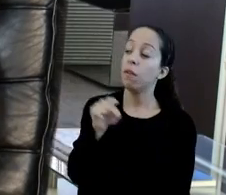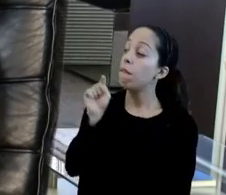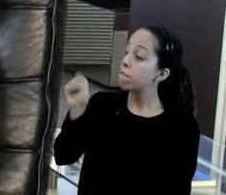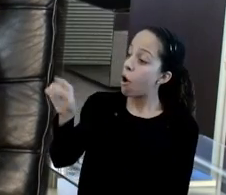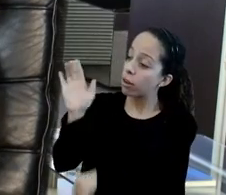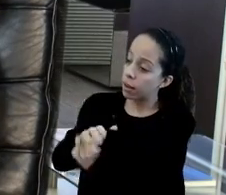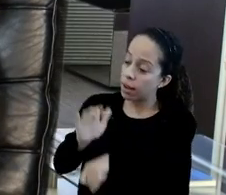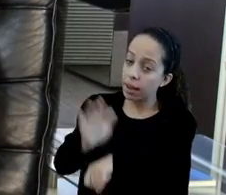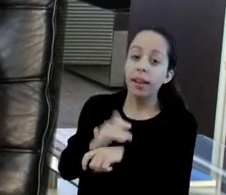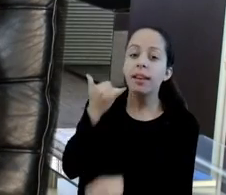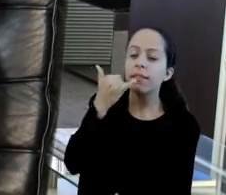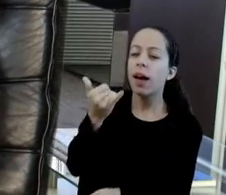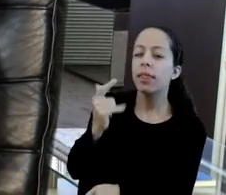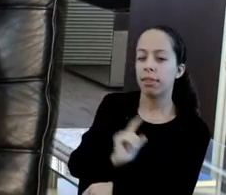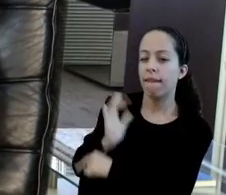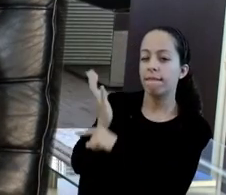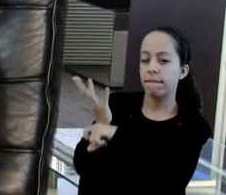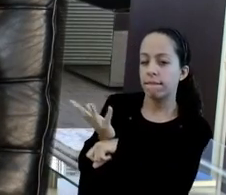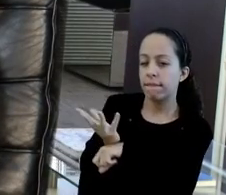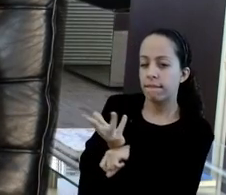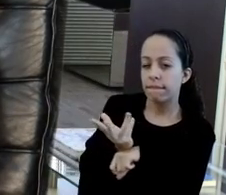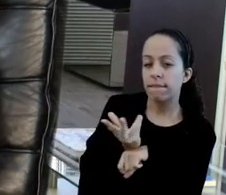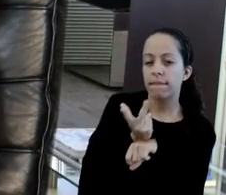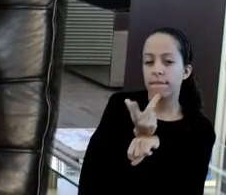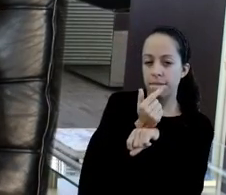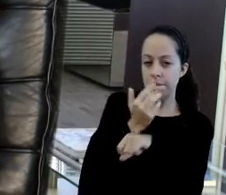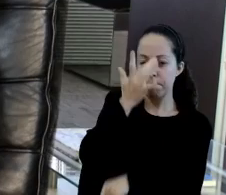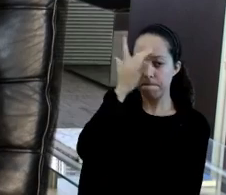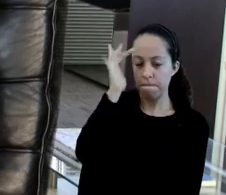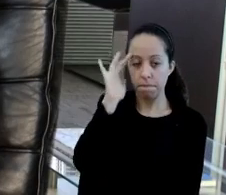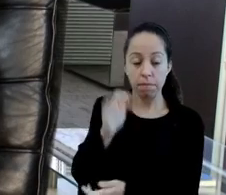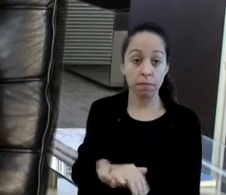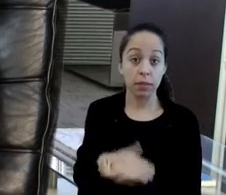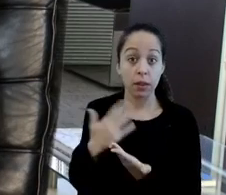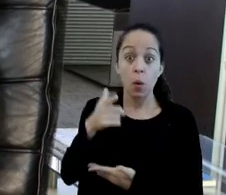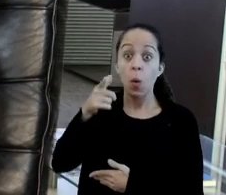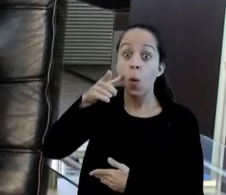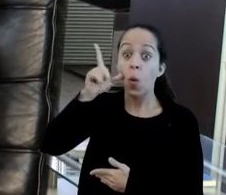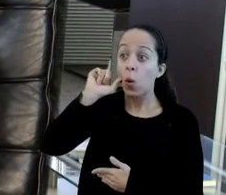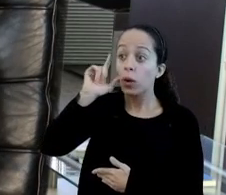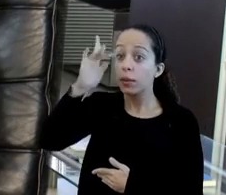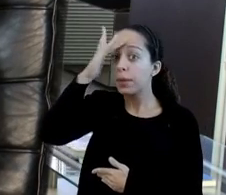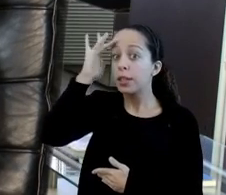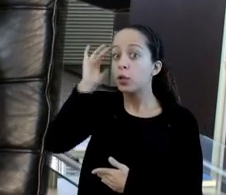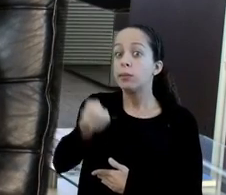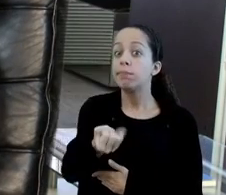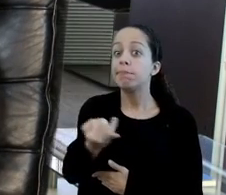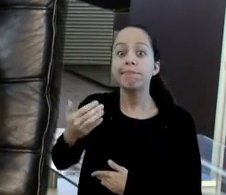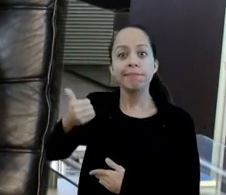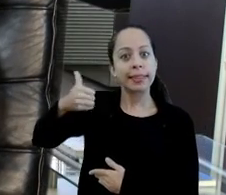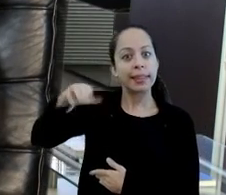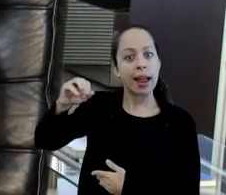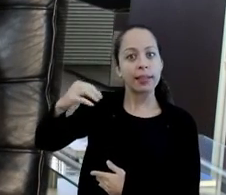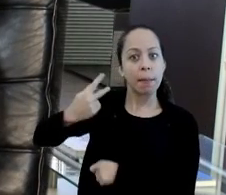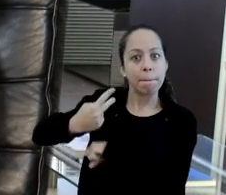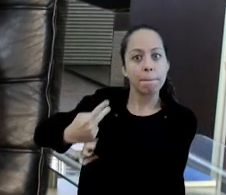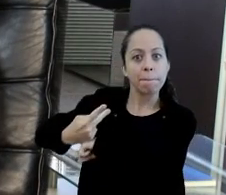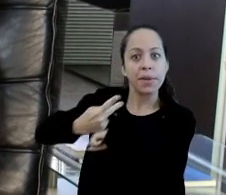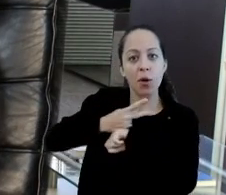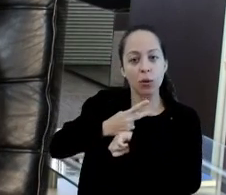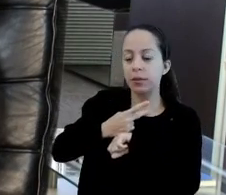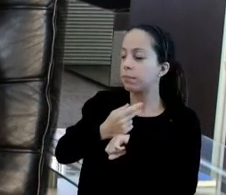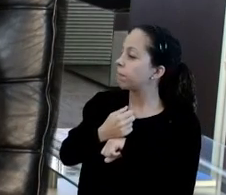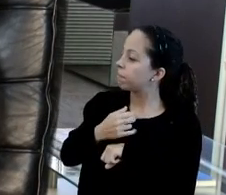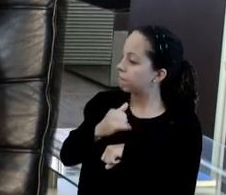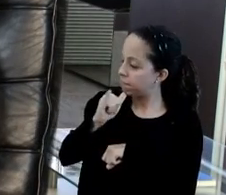seu par. Então, ontem mesmo, 10 me procuraram e eu falei, pode deixar que eu vou passar o